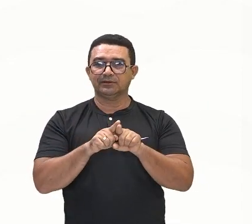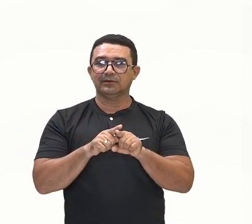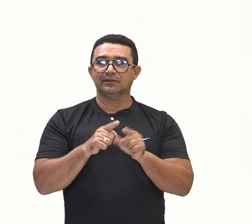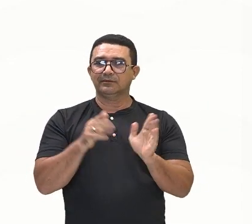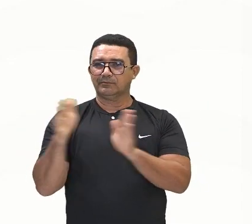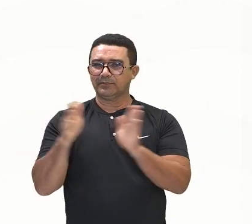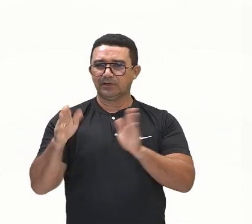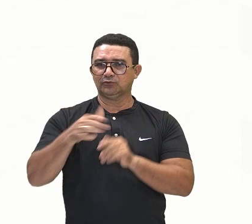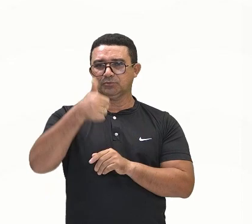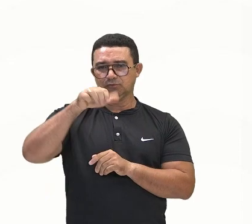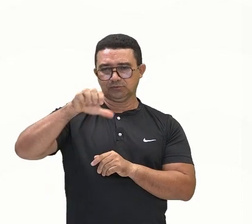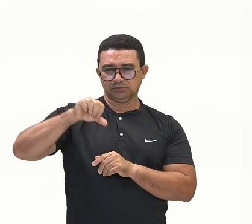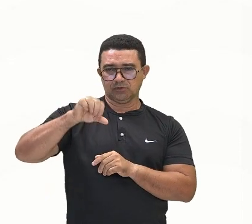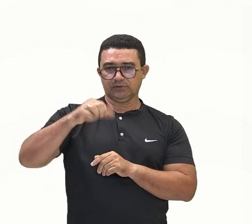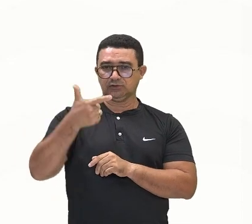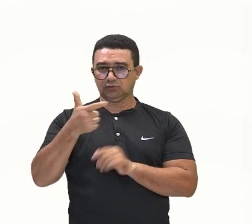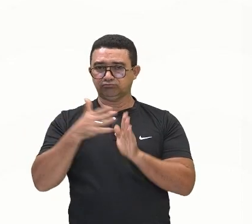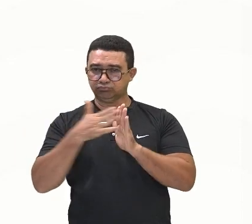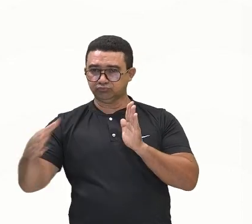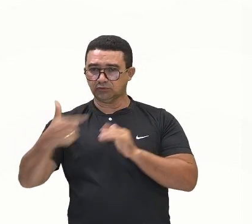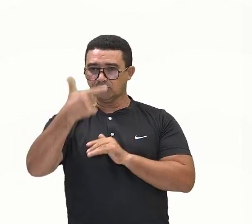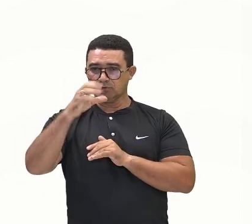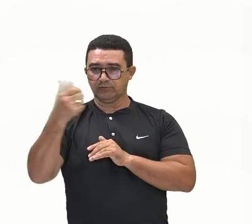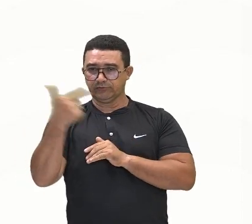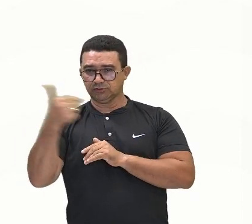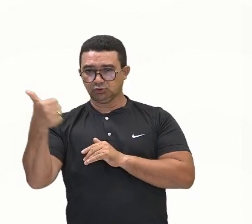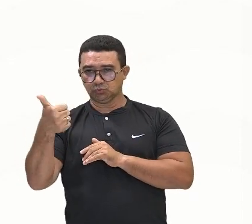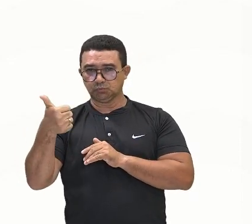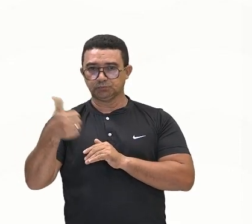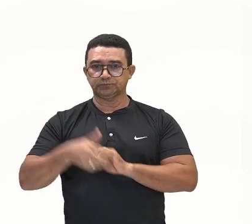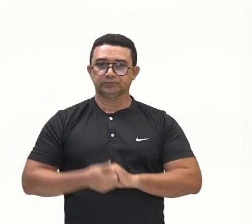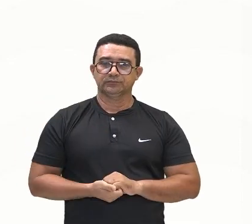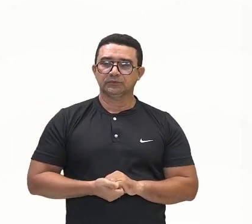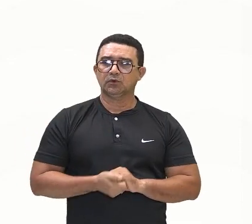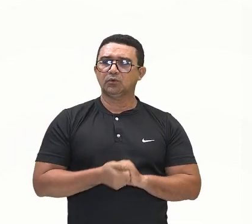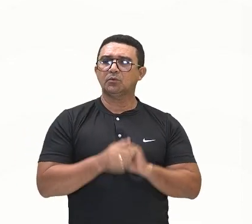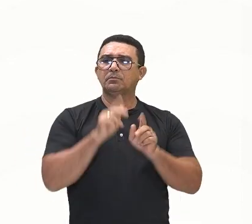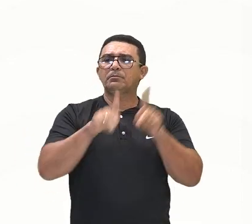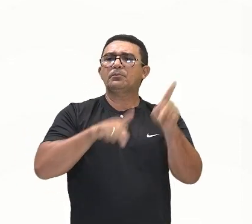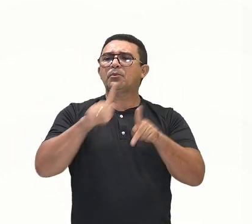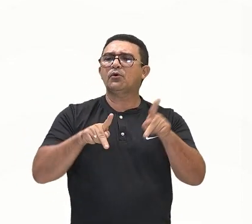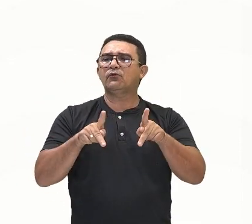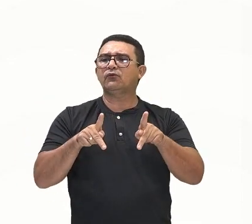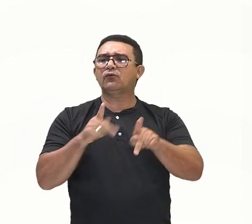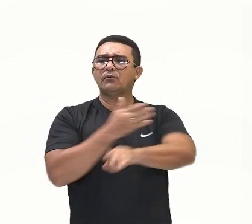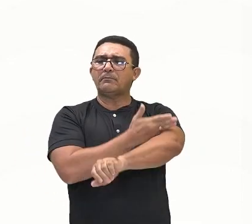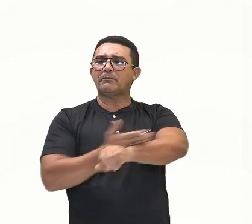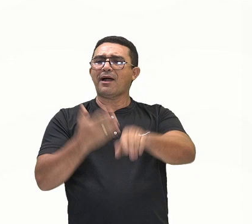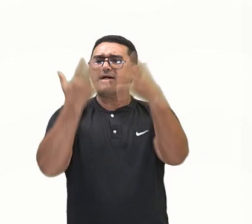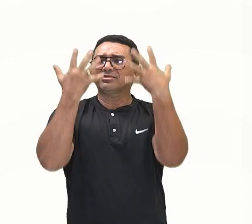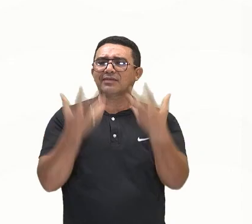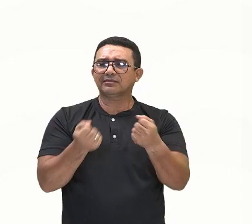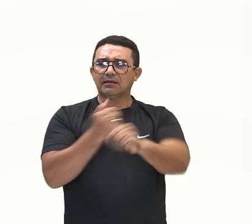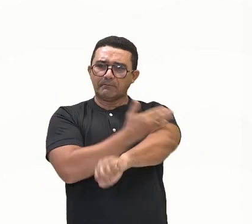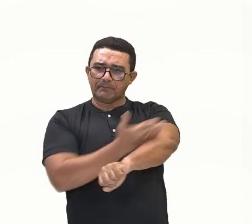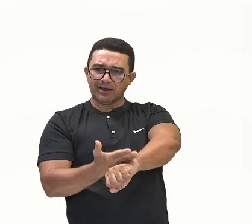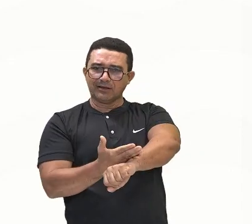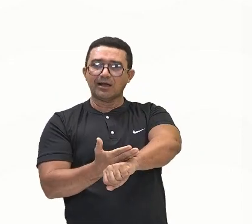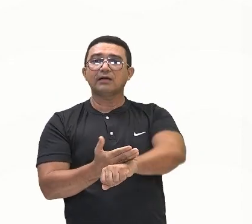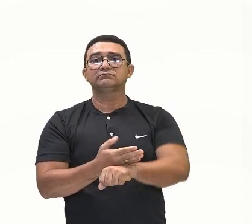2021. A gente tem que a população branca, autodeclarada branca, correspondia a